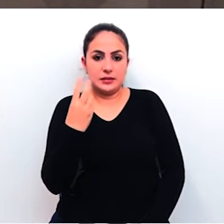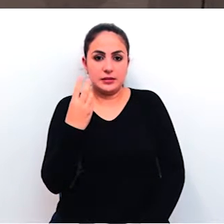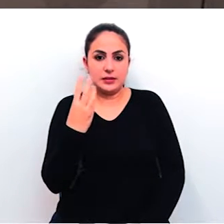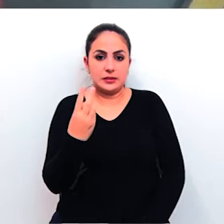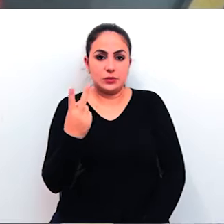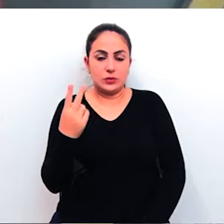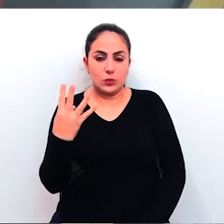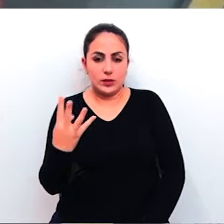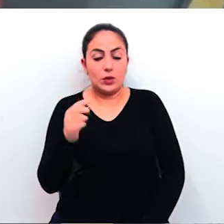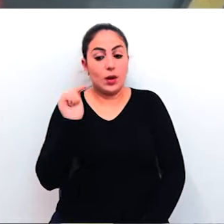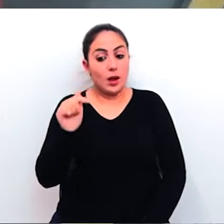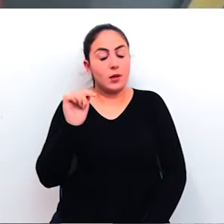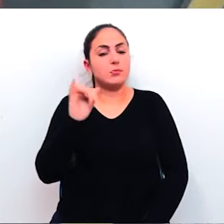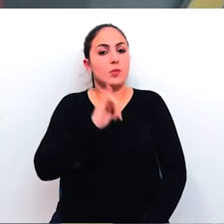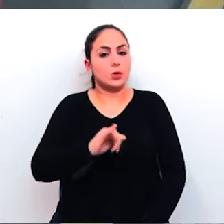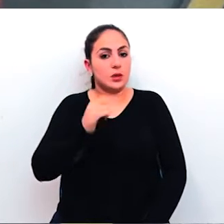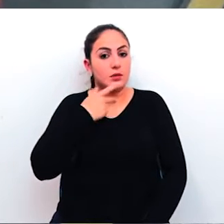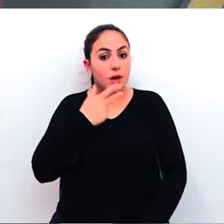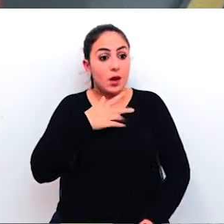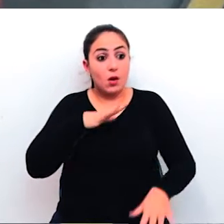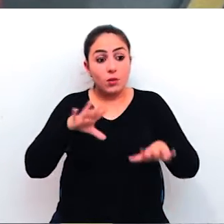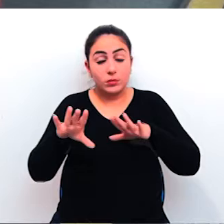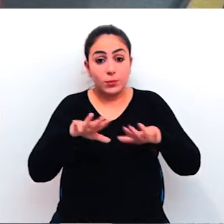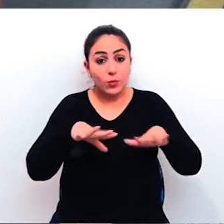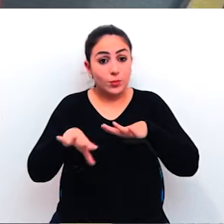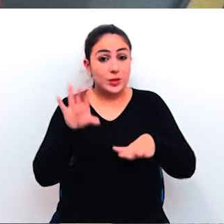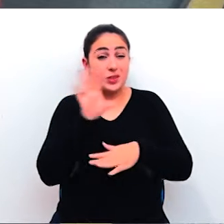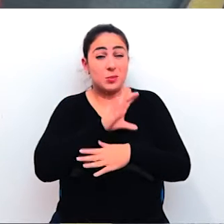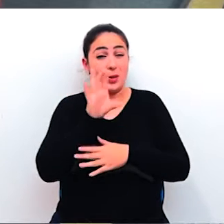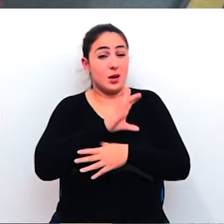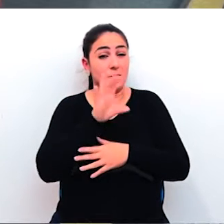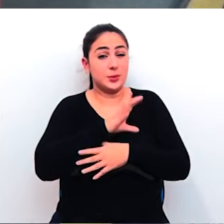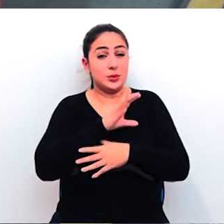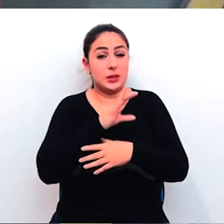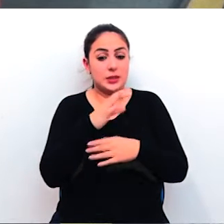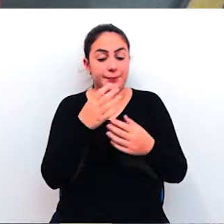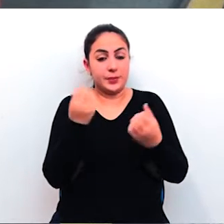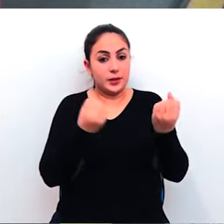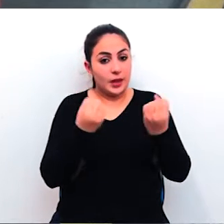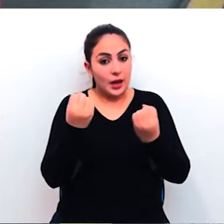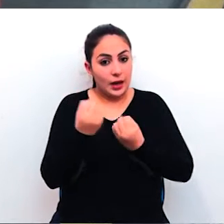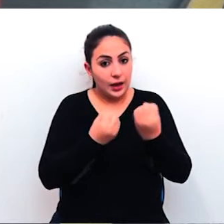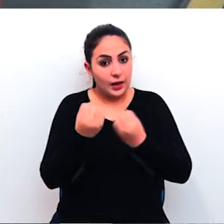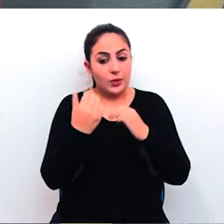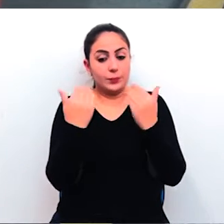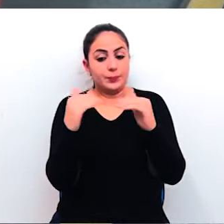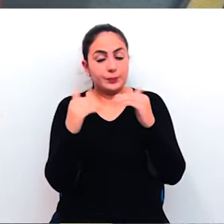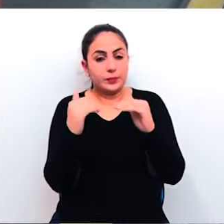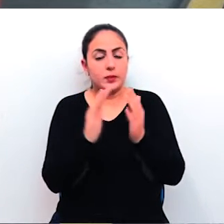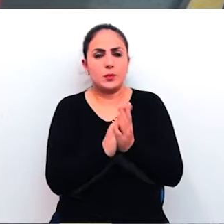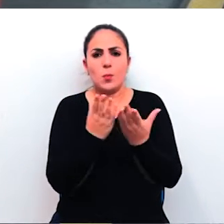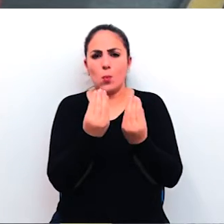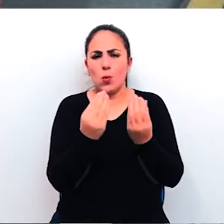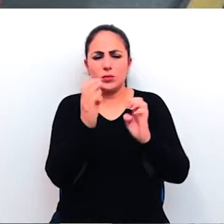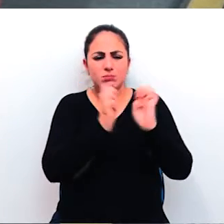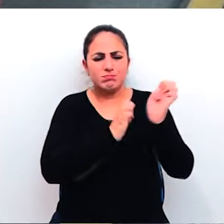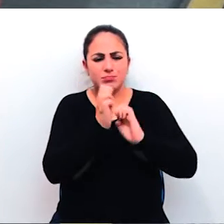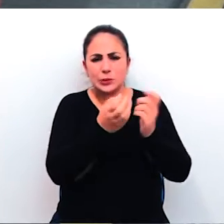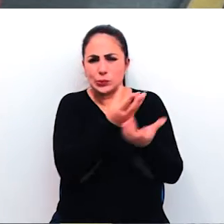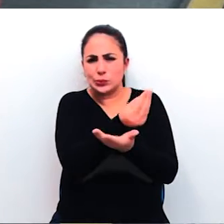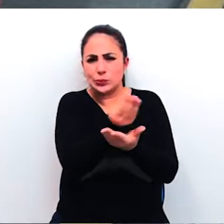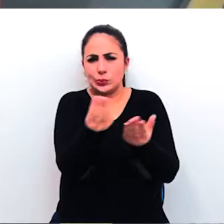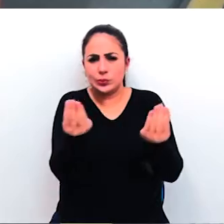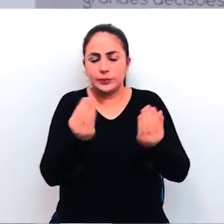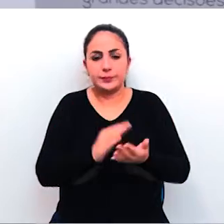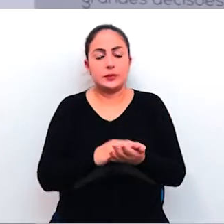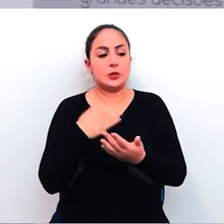o ponto tem urgência pelo movimento de carros e caminhões além disto o local concentra muitas